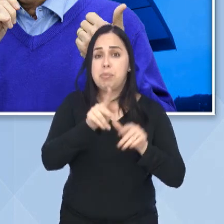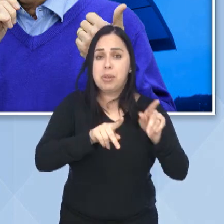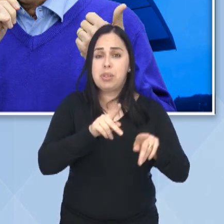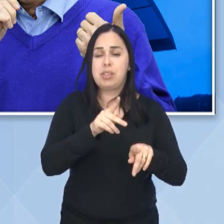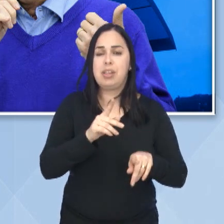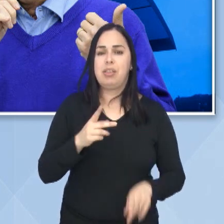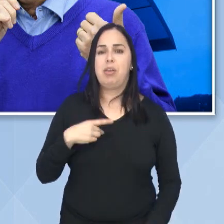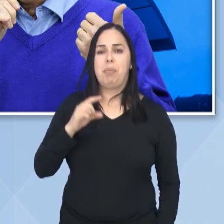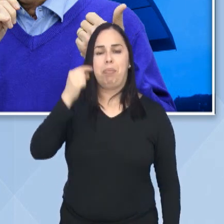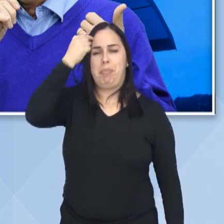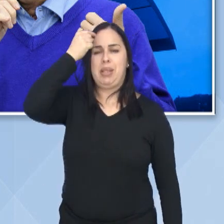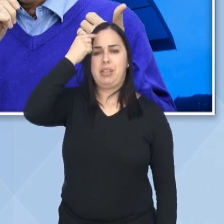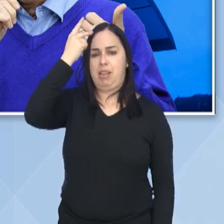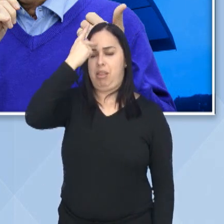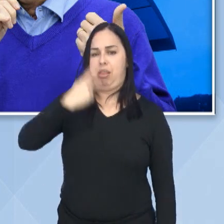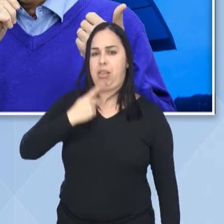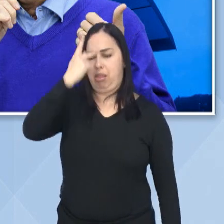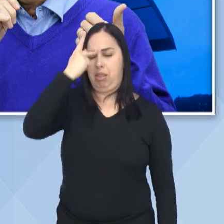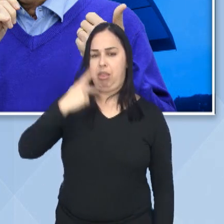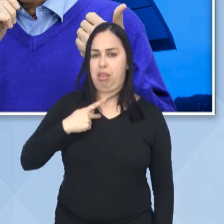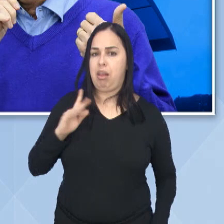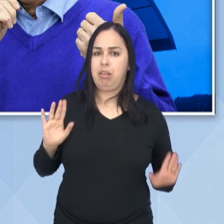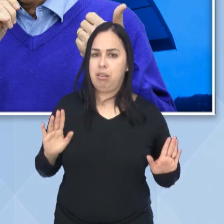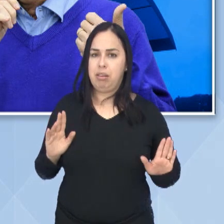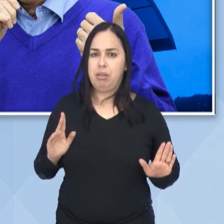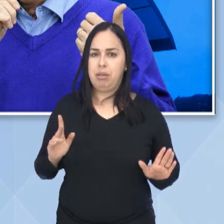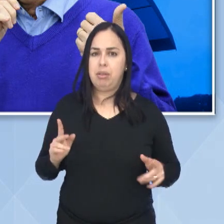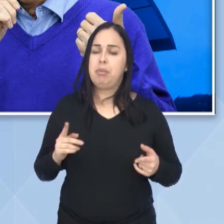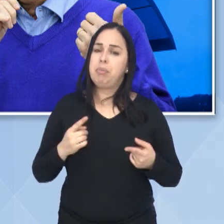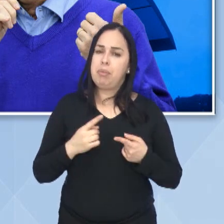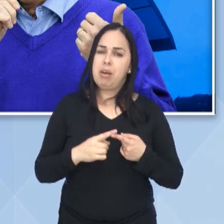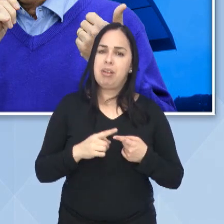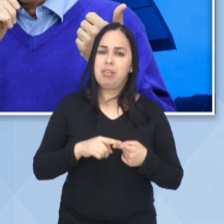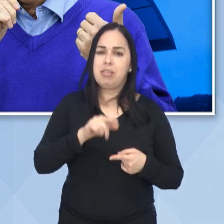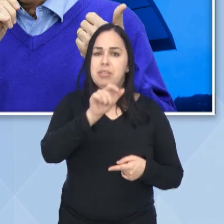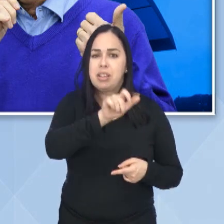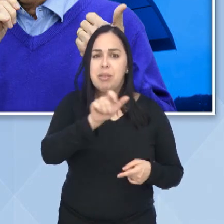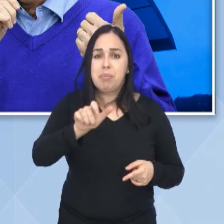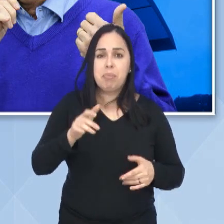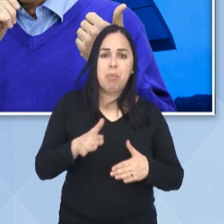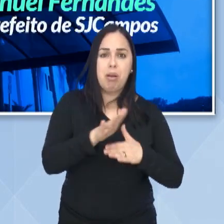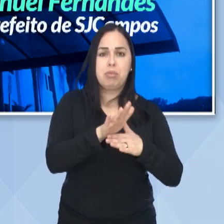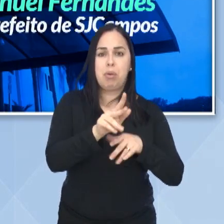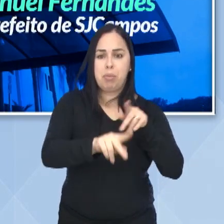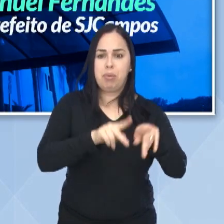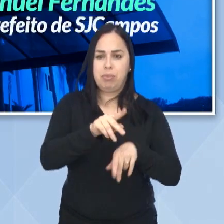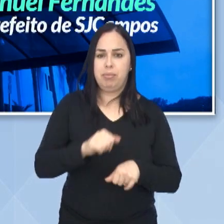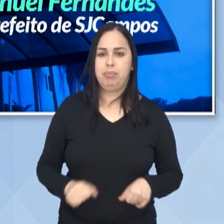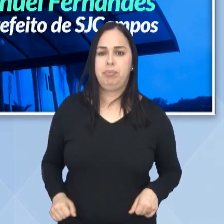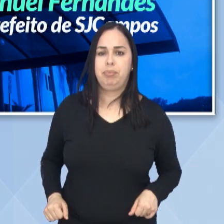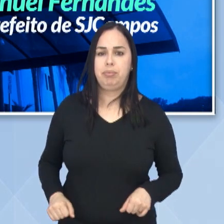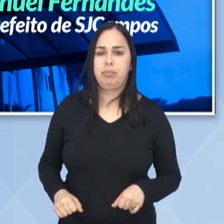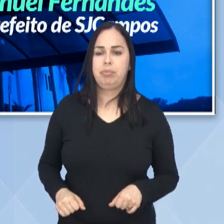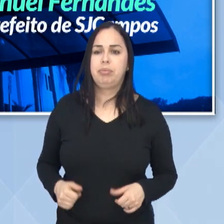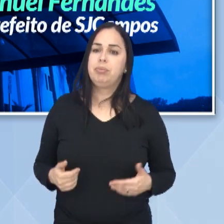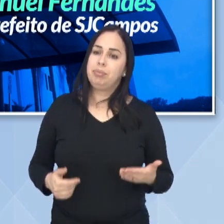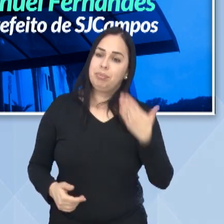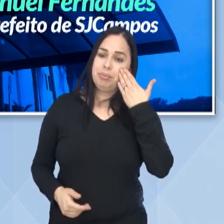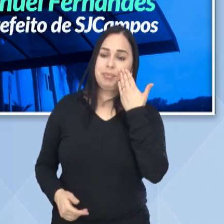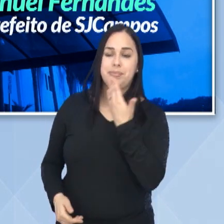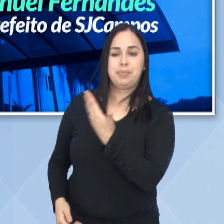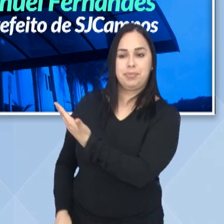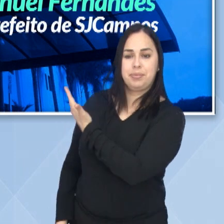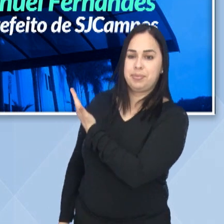de retalhar politicamente um vereador de oposição com a verdadeira vontade do povo joseense. Próximo. Está aí